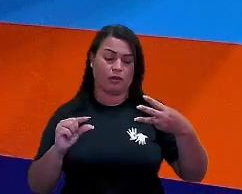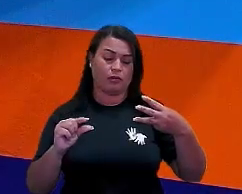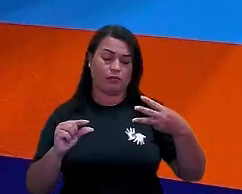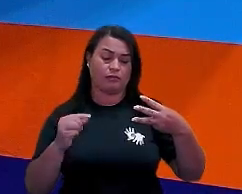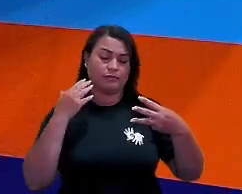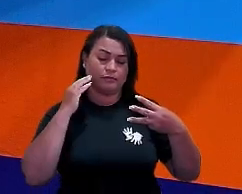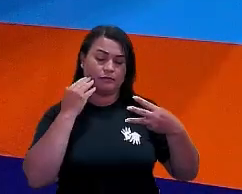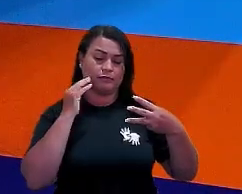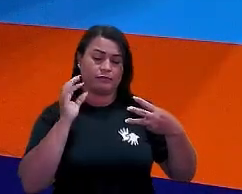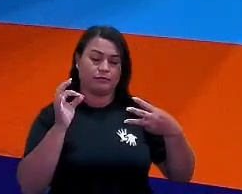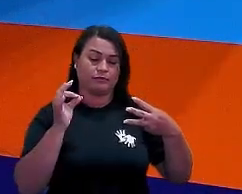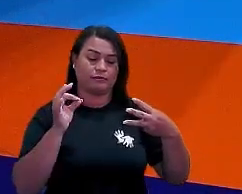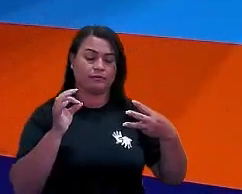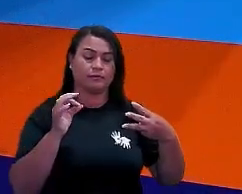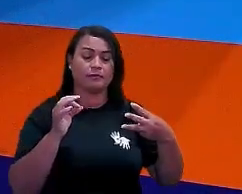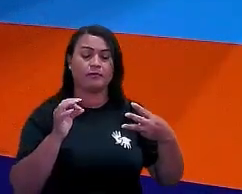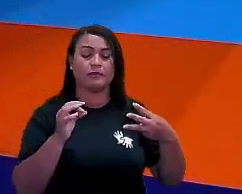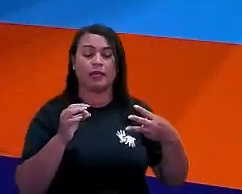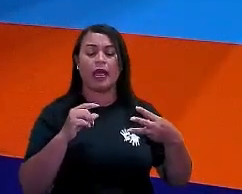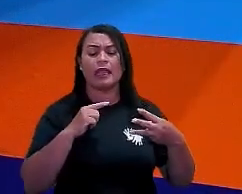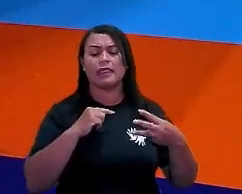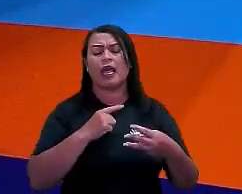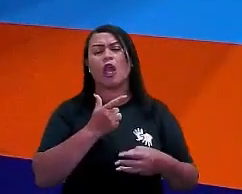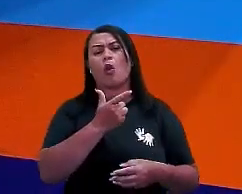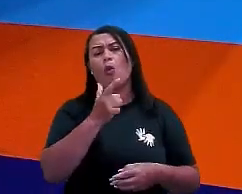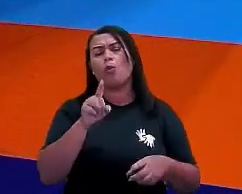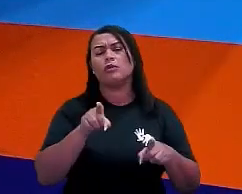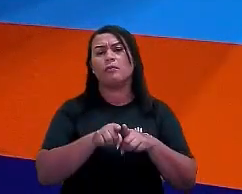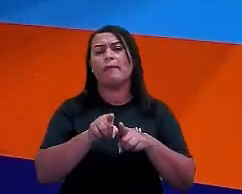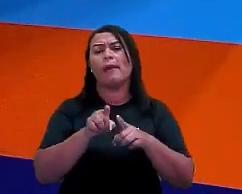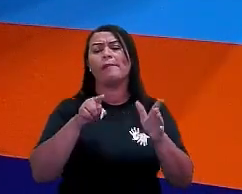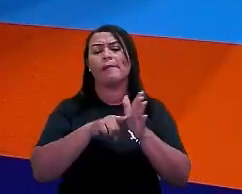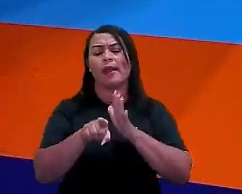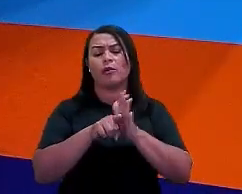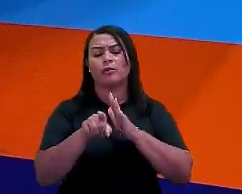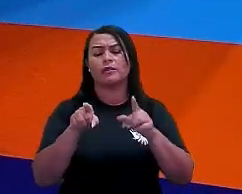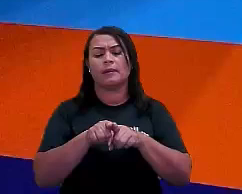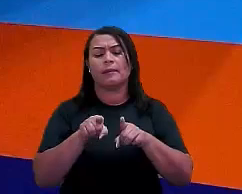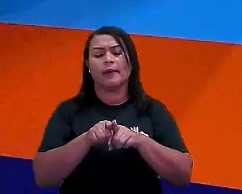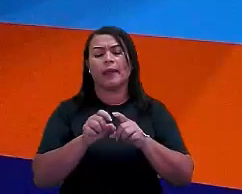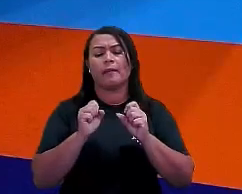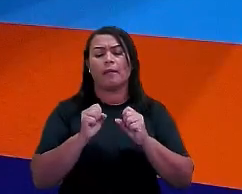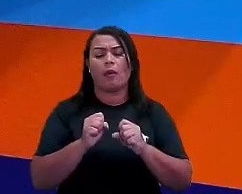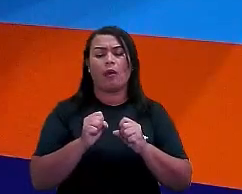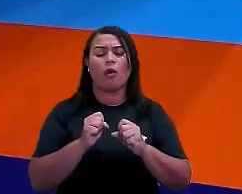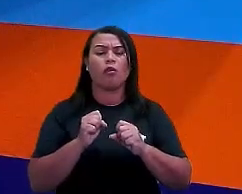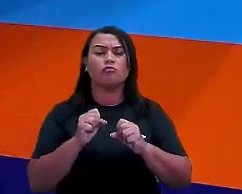menos pontos, tá certo? Tem outras perguntas que eu poderia fazer,